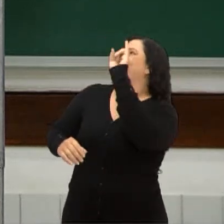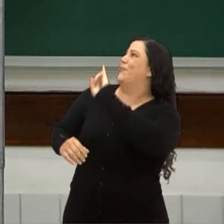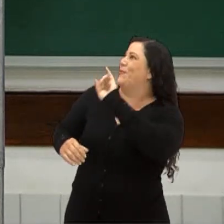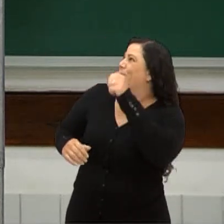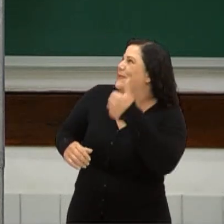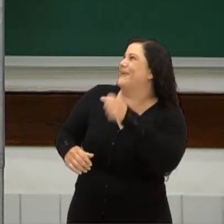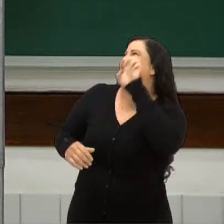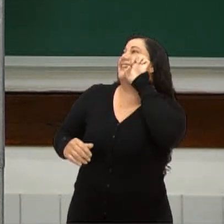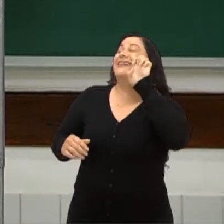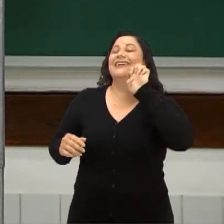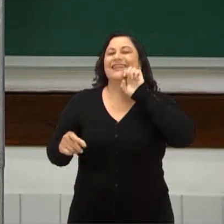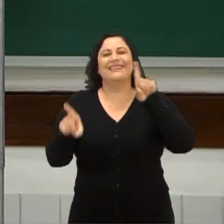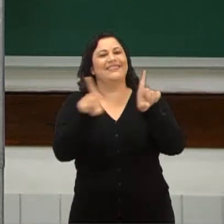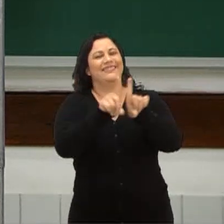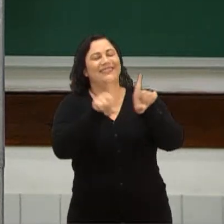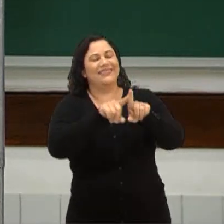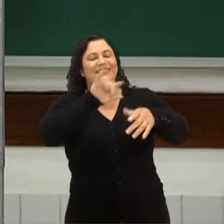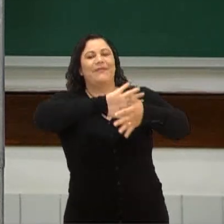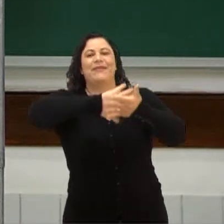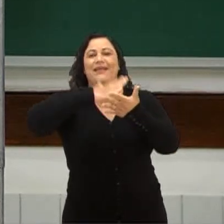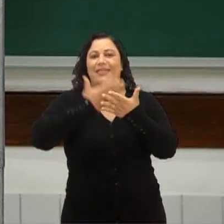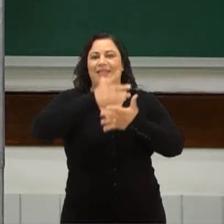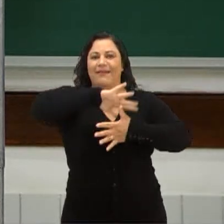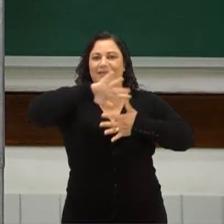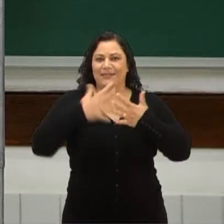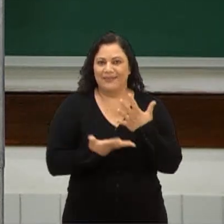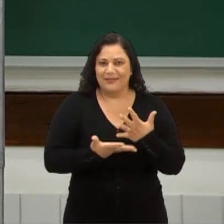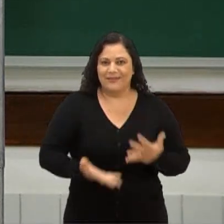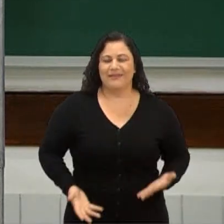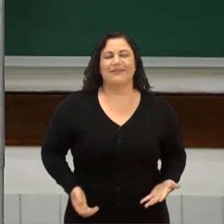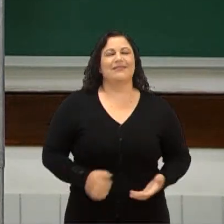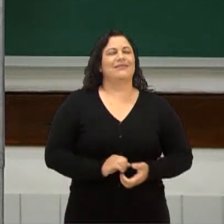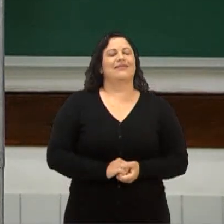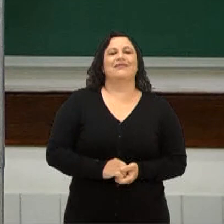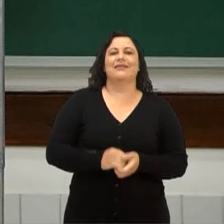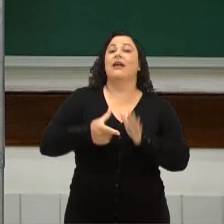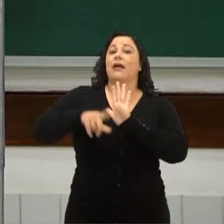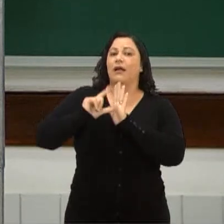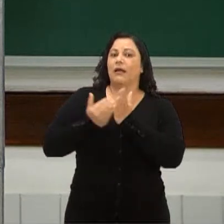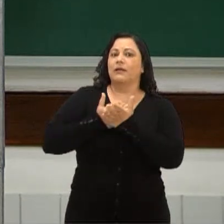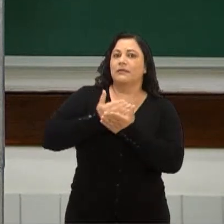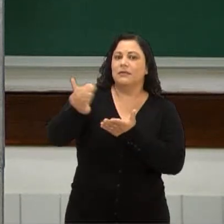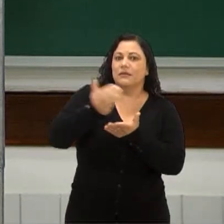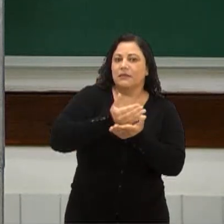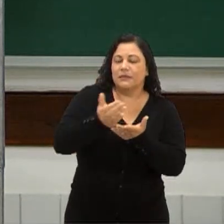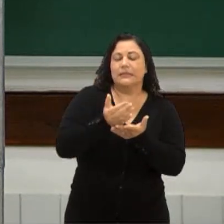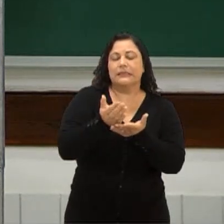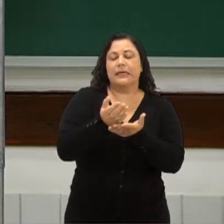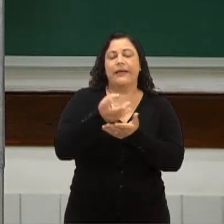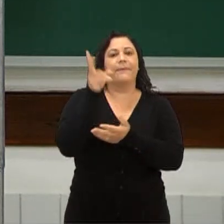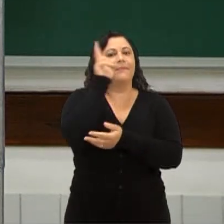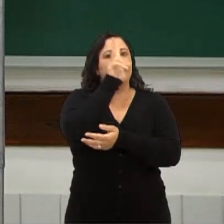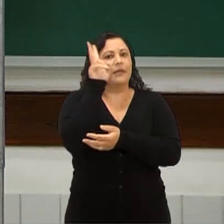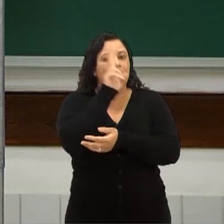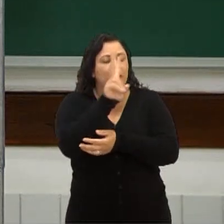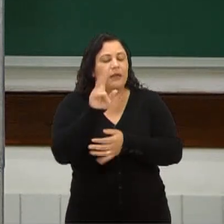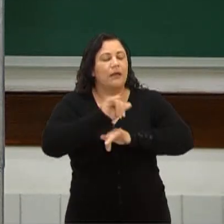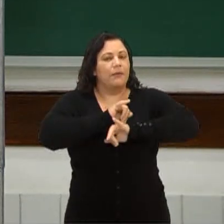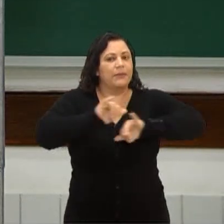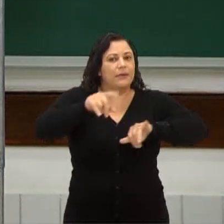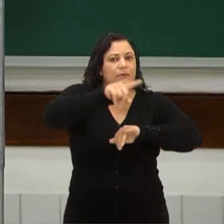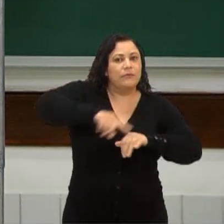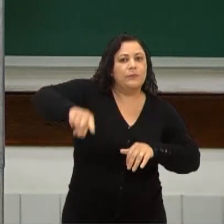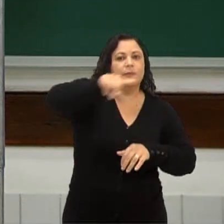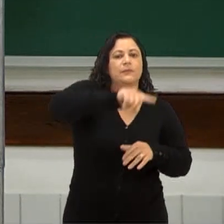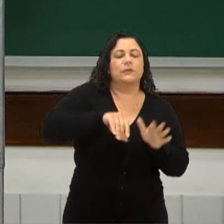sempre ajuda a gente na interpretação, certo? Antes de nós começarmos a aula, meus amigos, preciso sempre alertá-los. Quando vocês estiverem